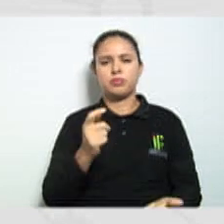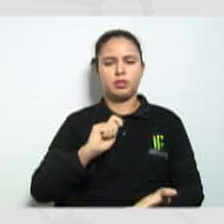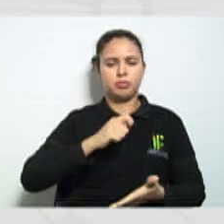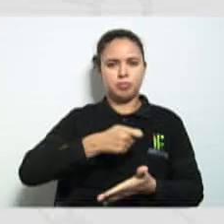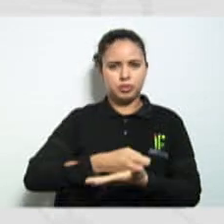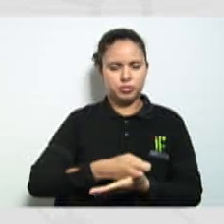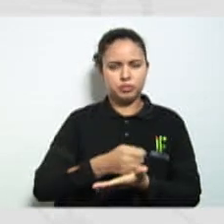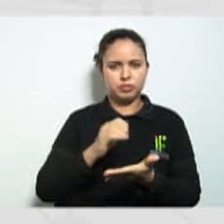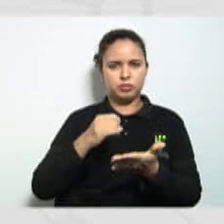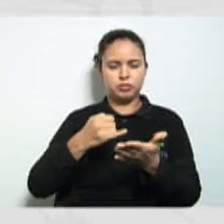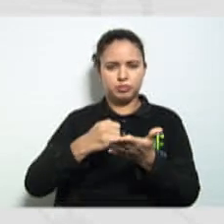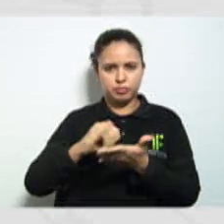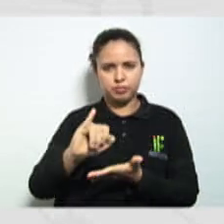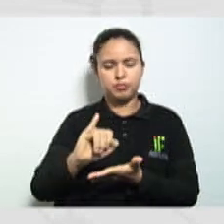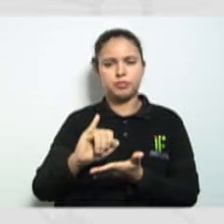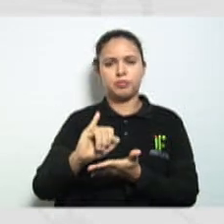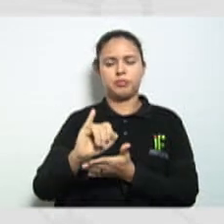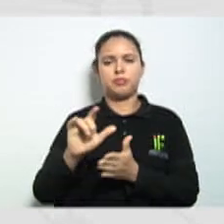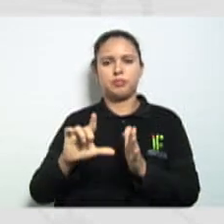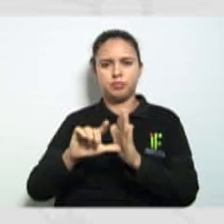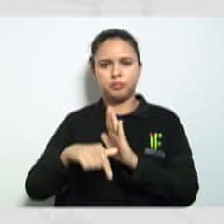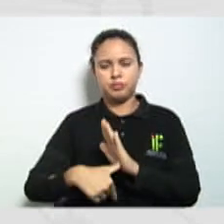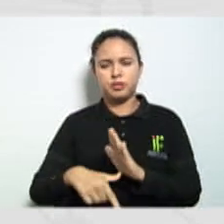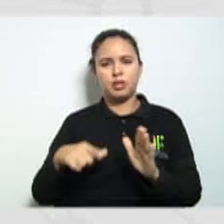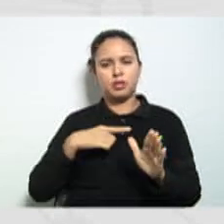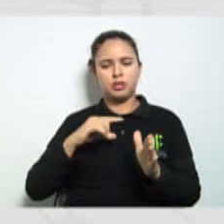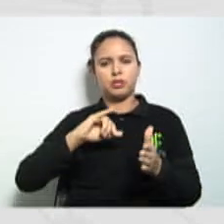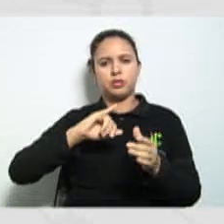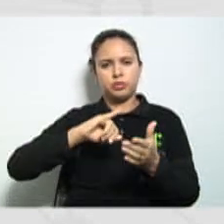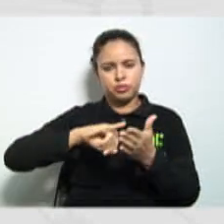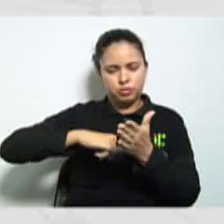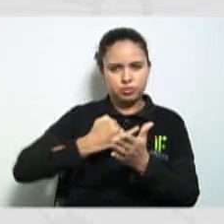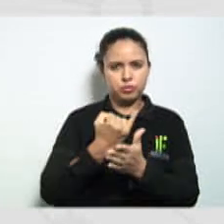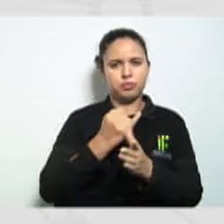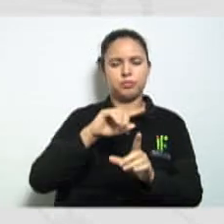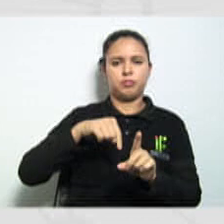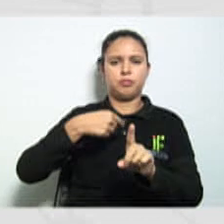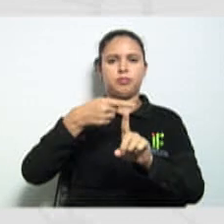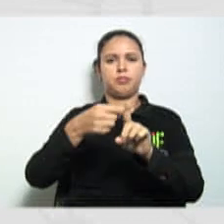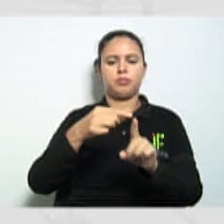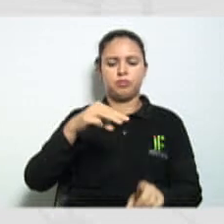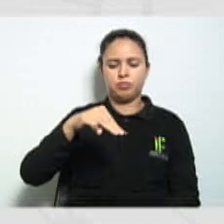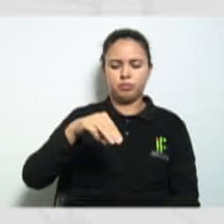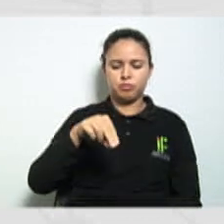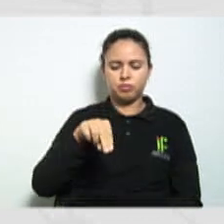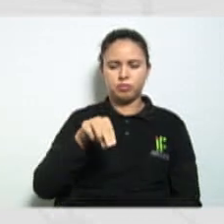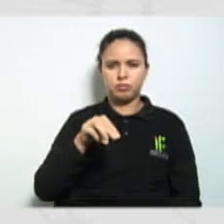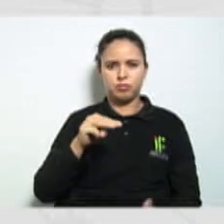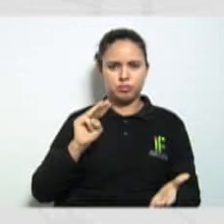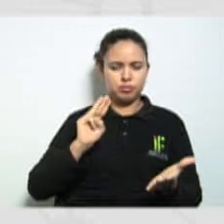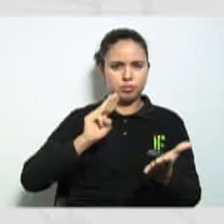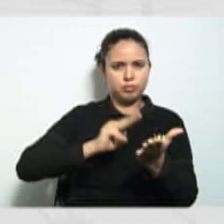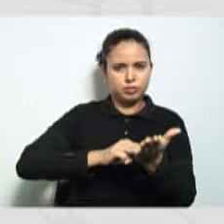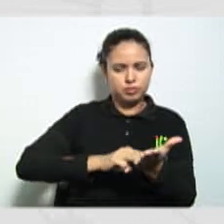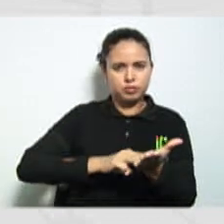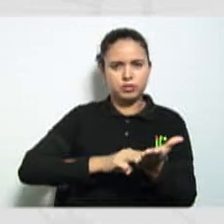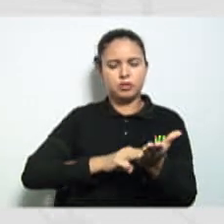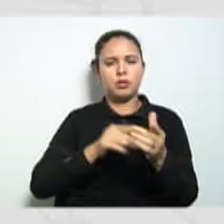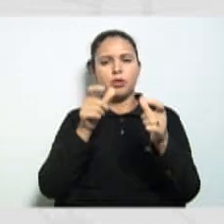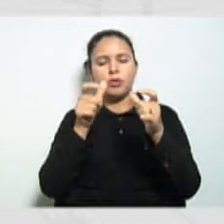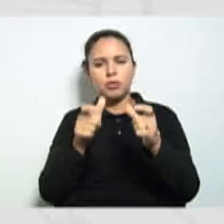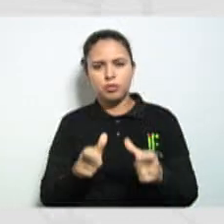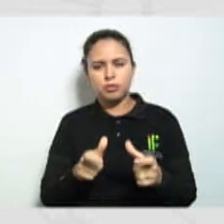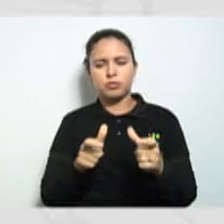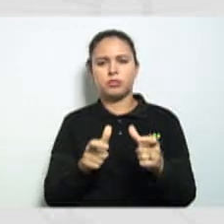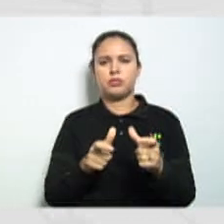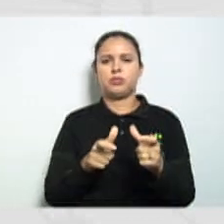em atraso. Gerou o quê? Juros e multa. Ela tirou o dinheiro de onde? Qual foi a origem do